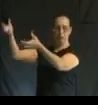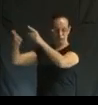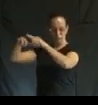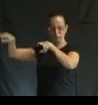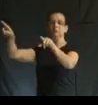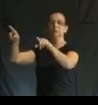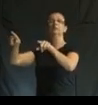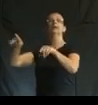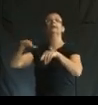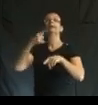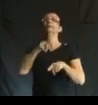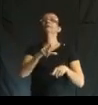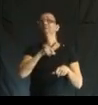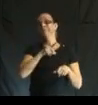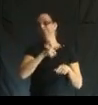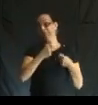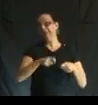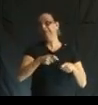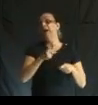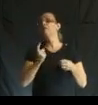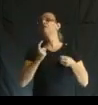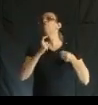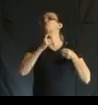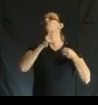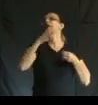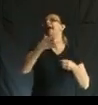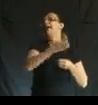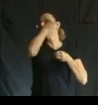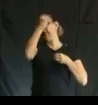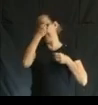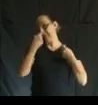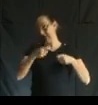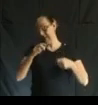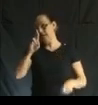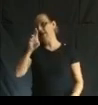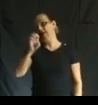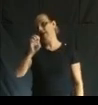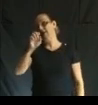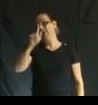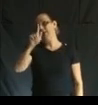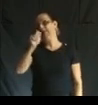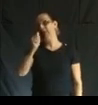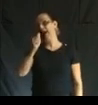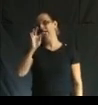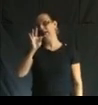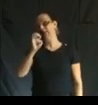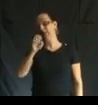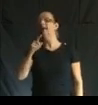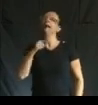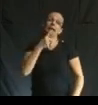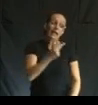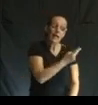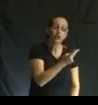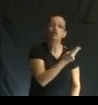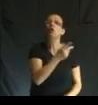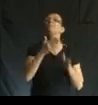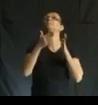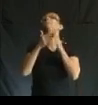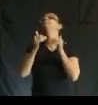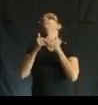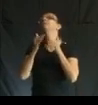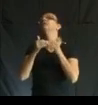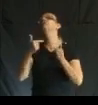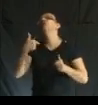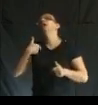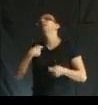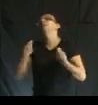ressarcida. E não tinha acontecido, e eles pediram para passar por determinada experiência na qual eles